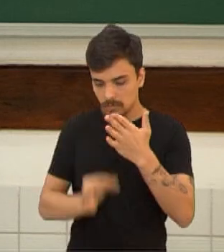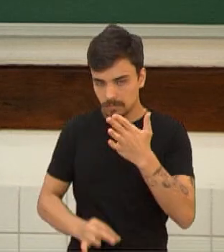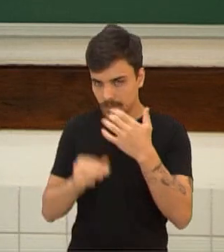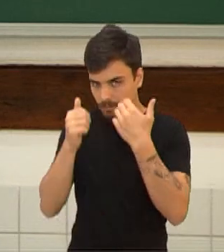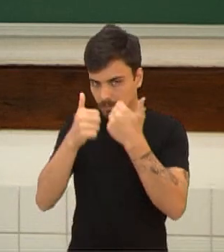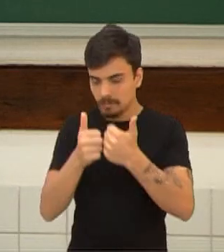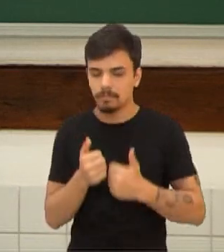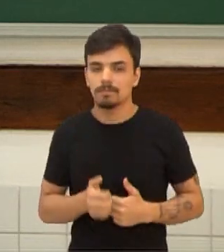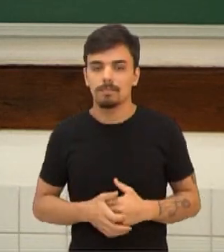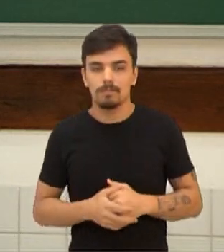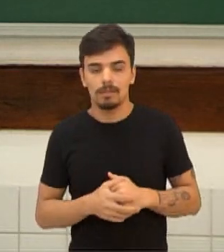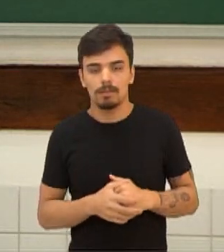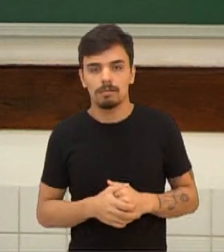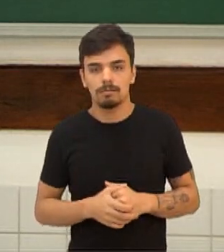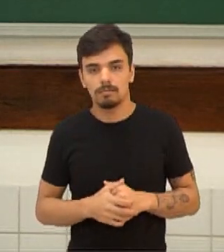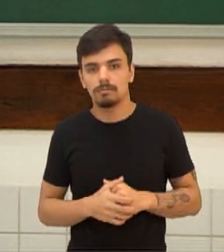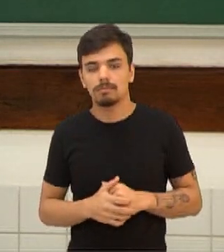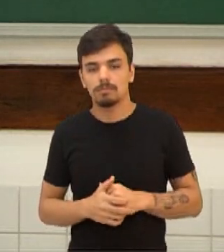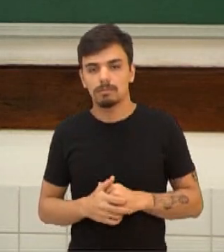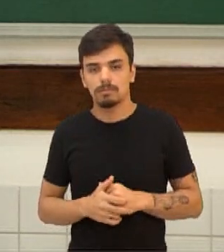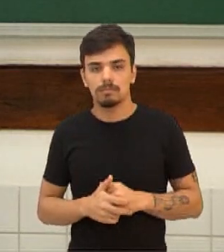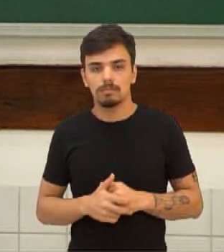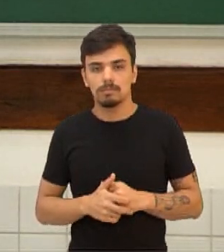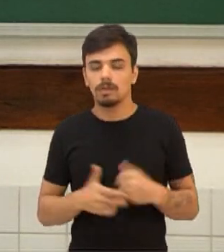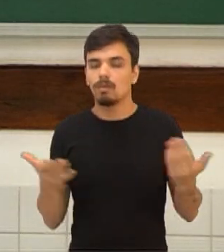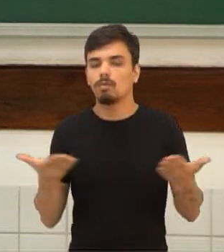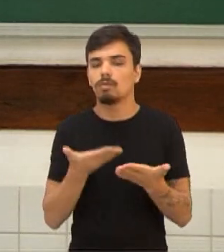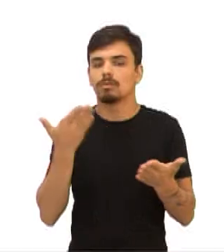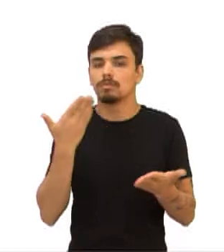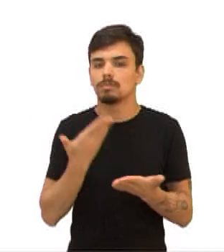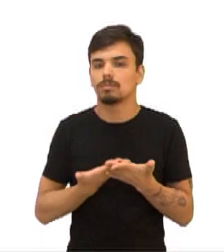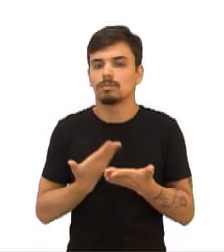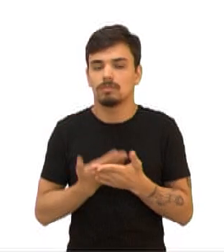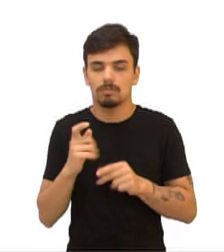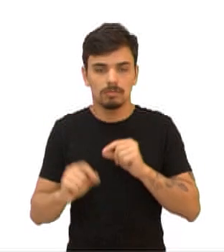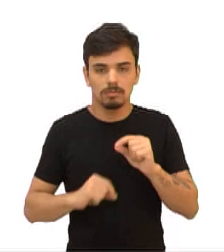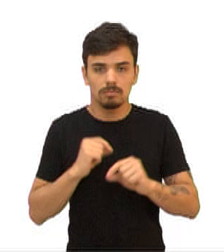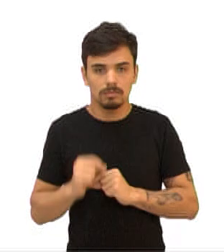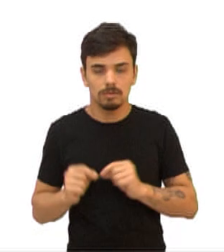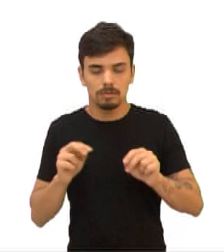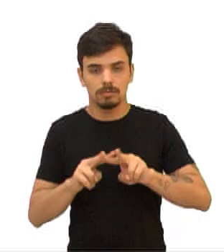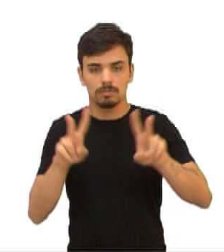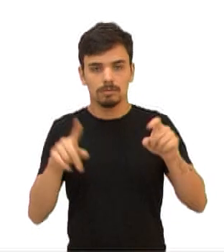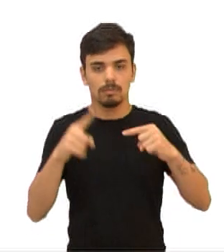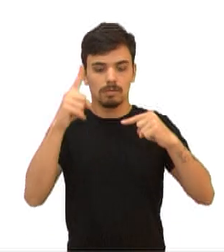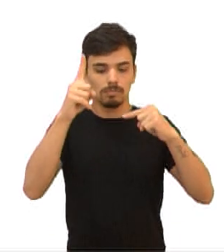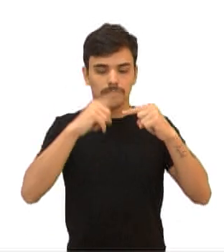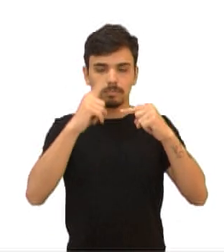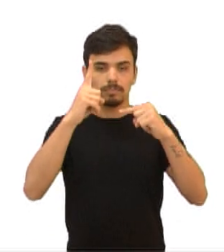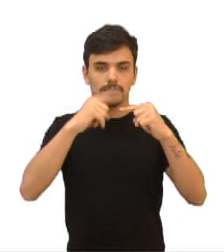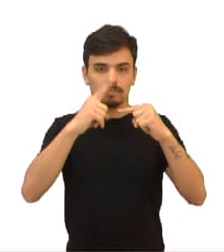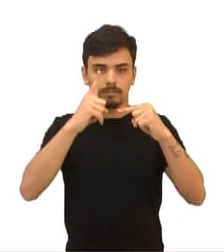bom? Bom, vamos lá então. A aula de hoje, né, é sobre circuitos,